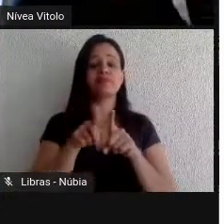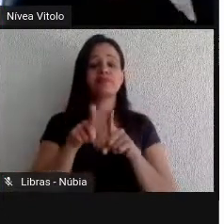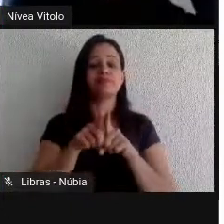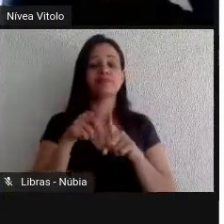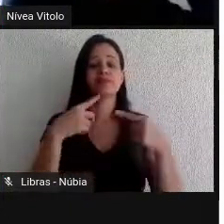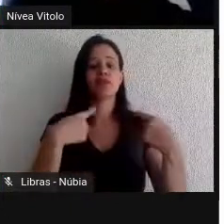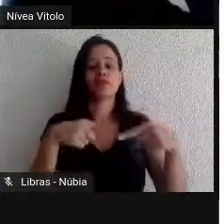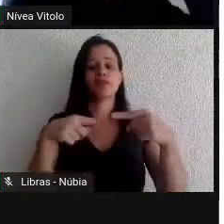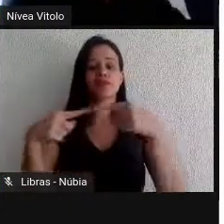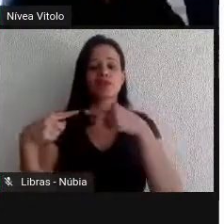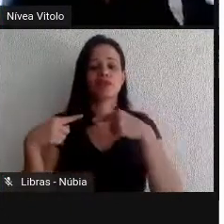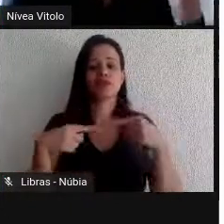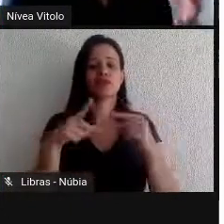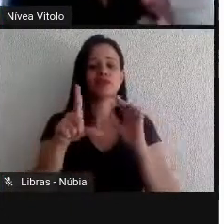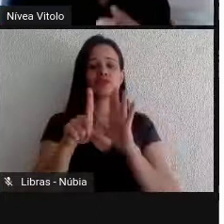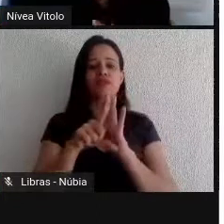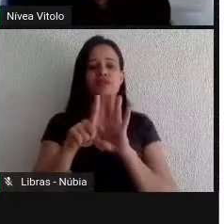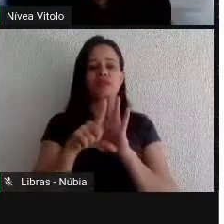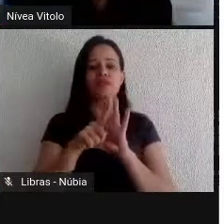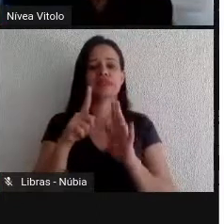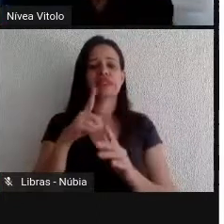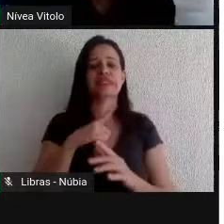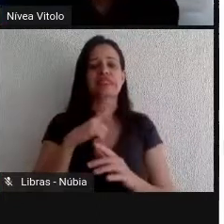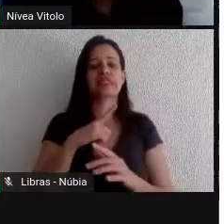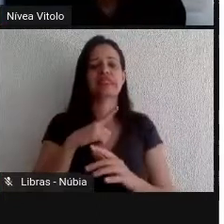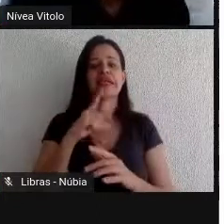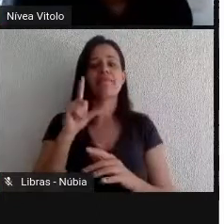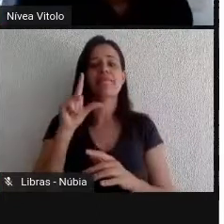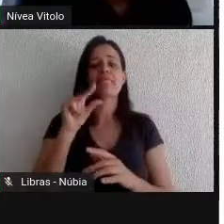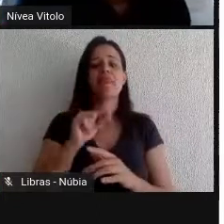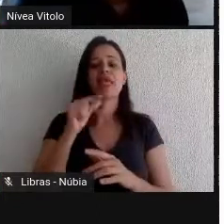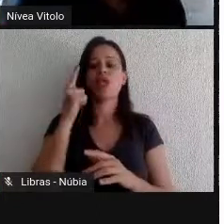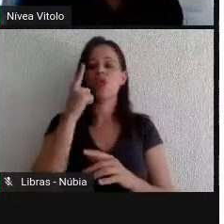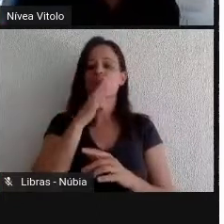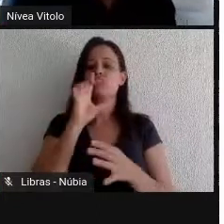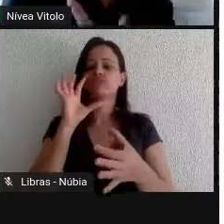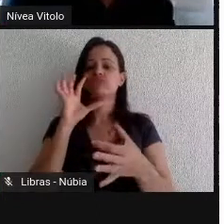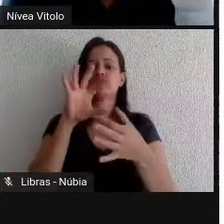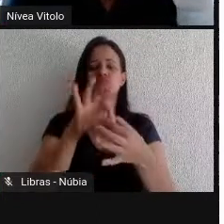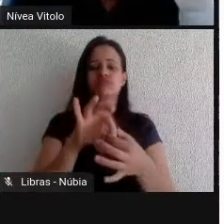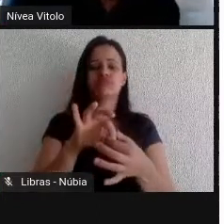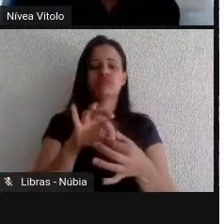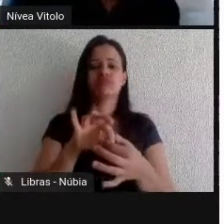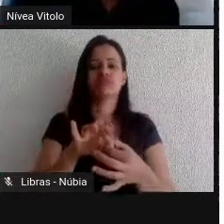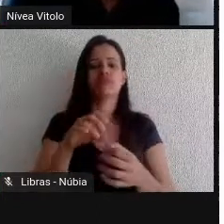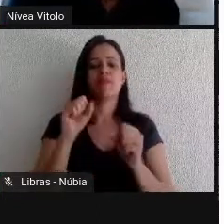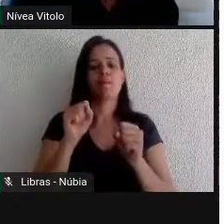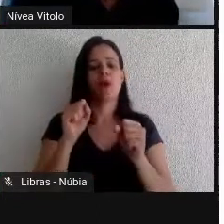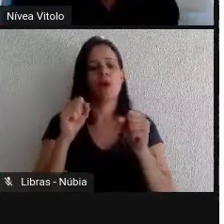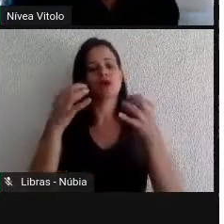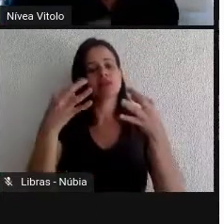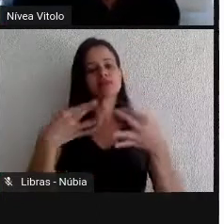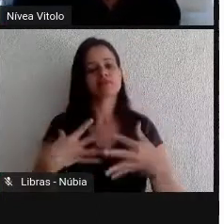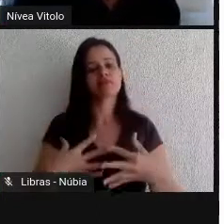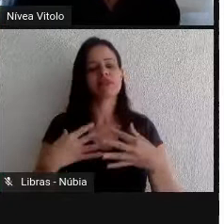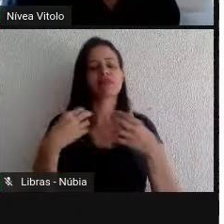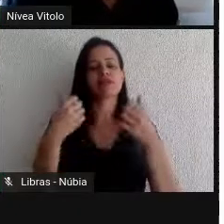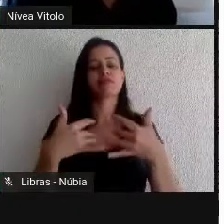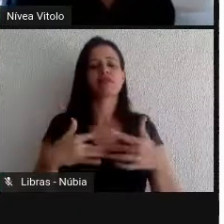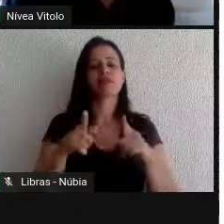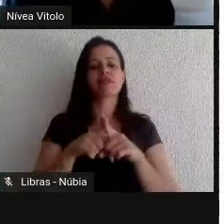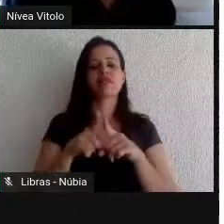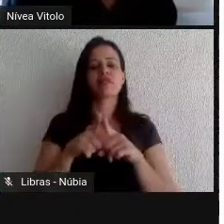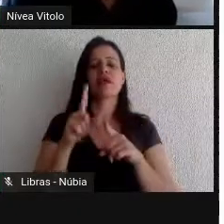políticas distributivas do legislativo, elas têm um menor alcance que a do executivo. Isso pode ser explicado até pela